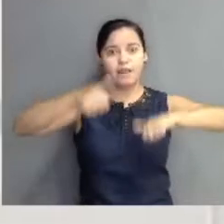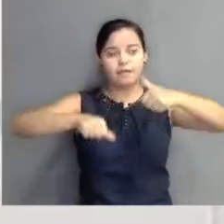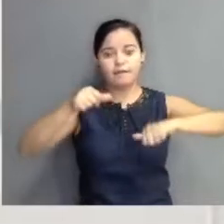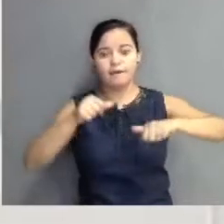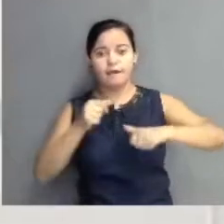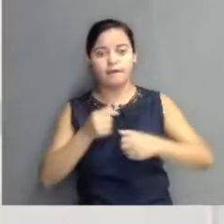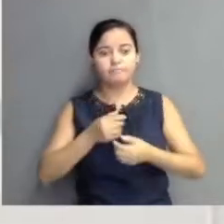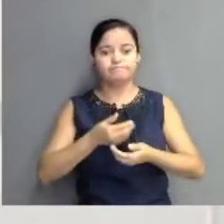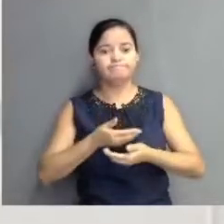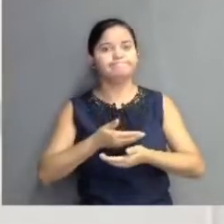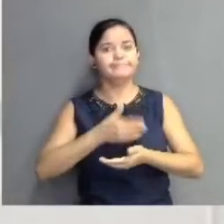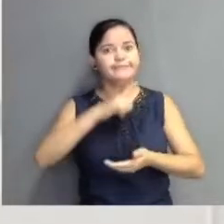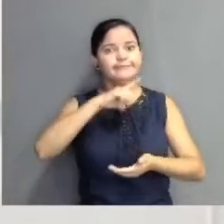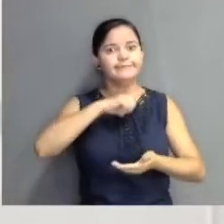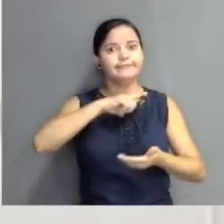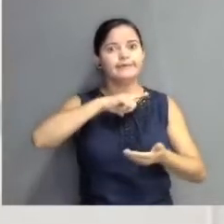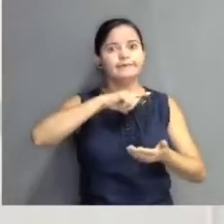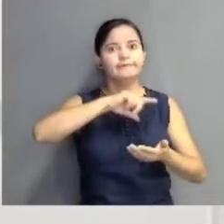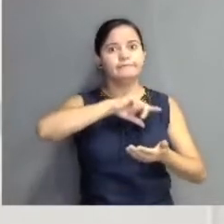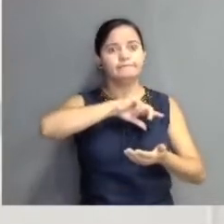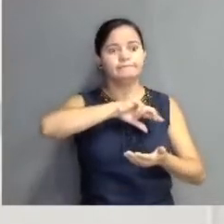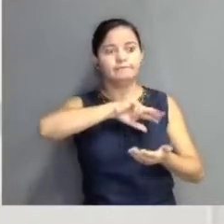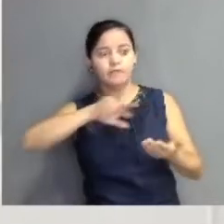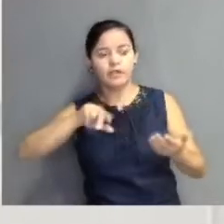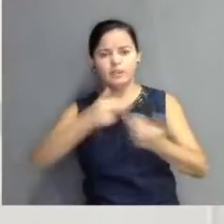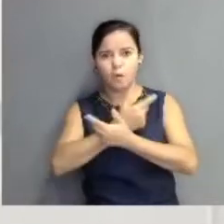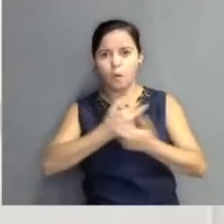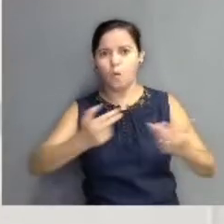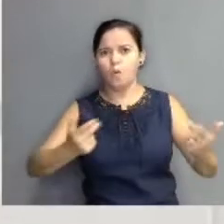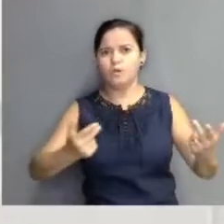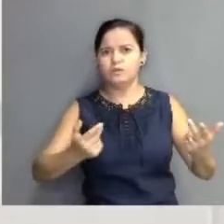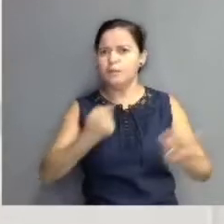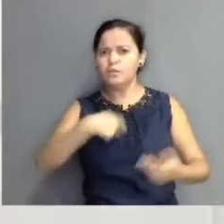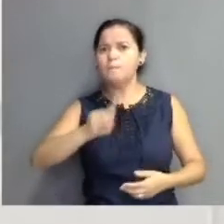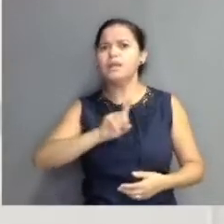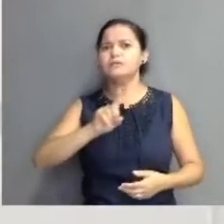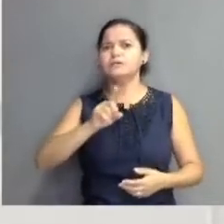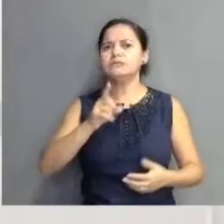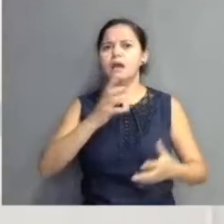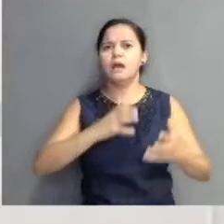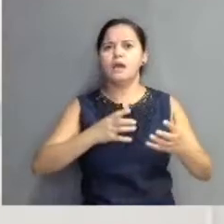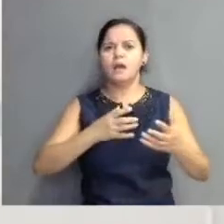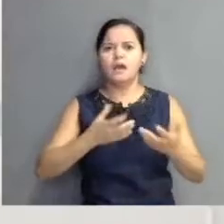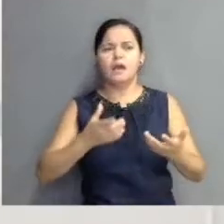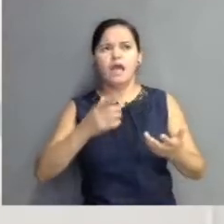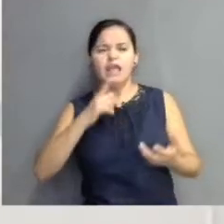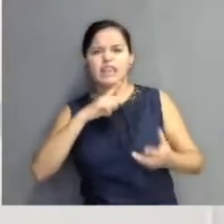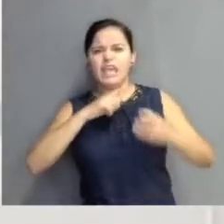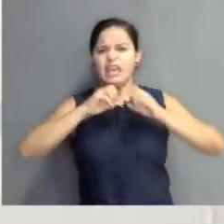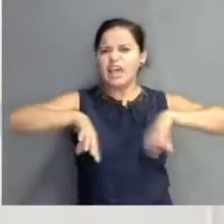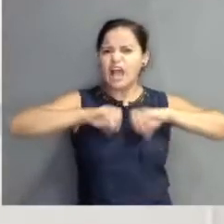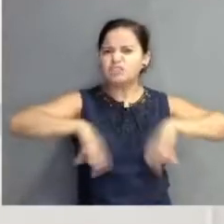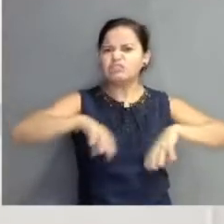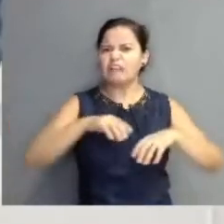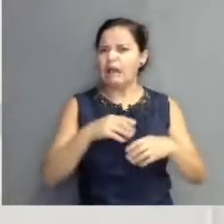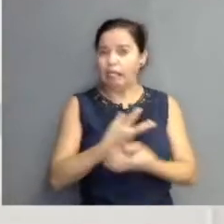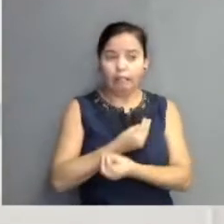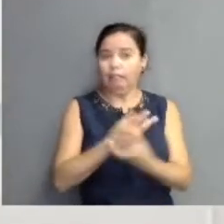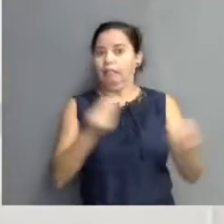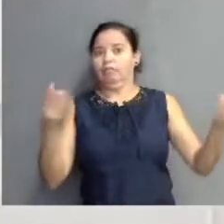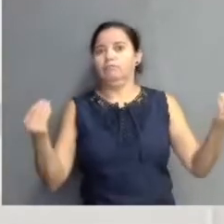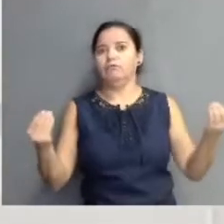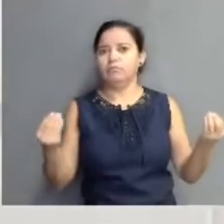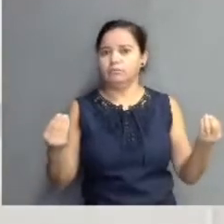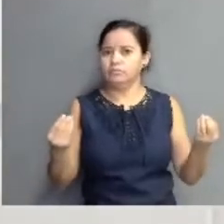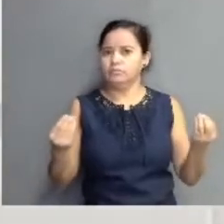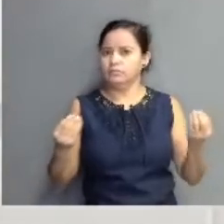gente percebe que a gente pode ter uma vida melhor sem consumir tanto. Então, se você parou para analisar isso, a gente já está indo para um bom caminho,